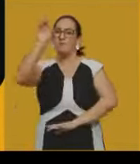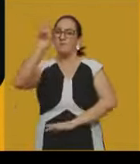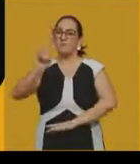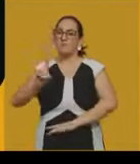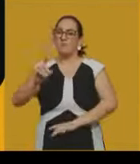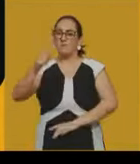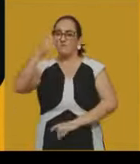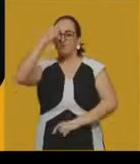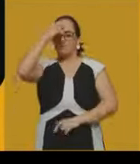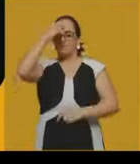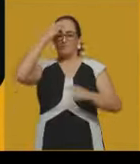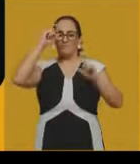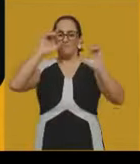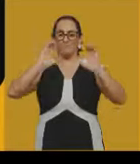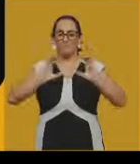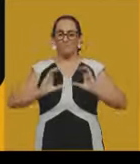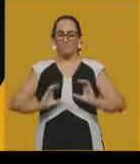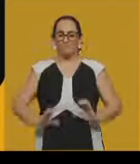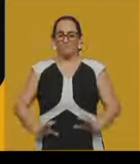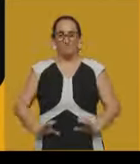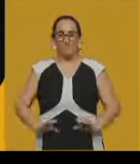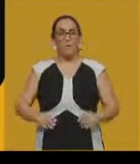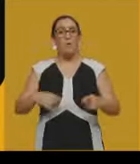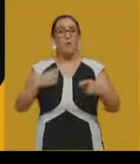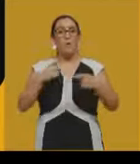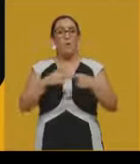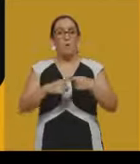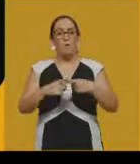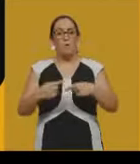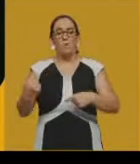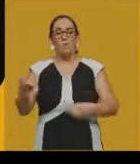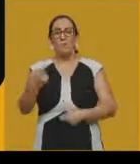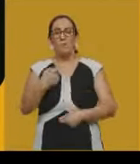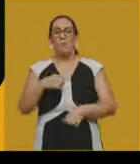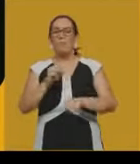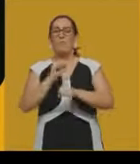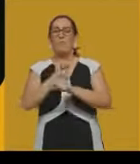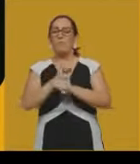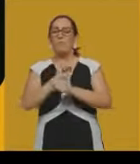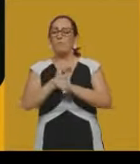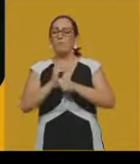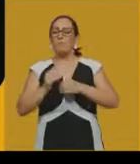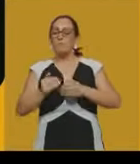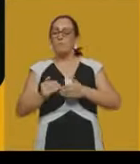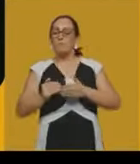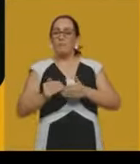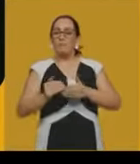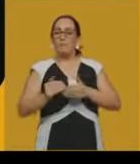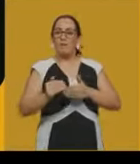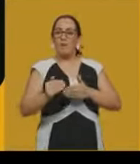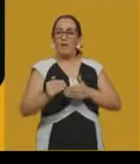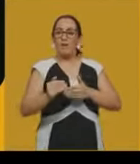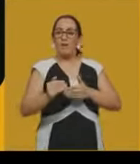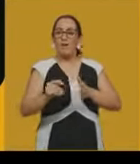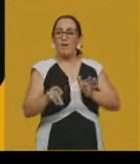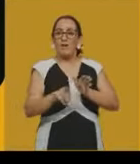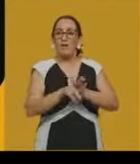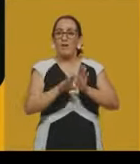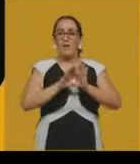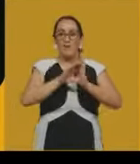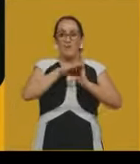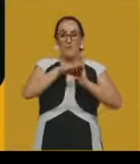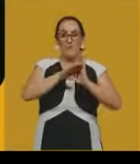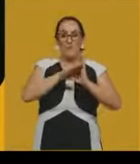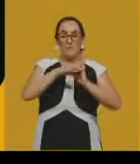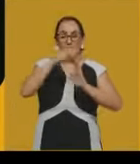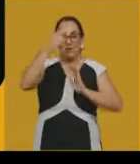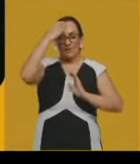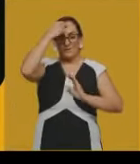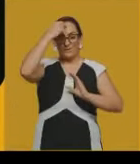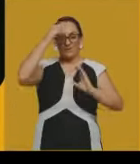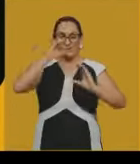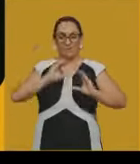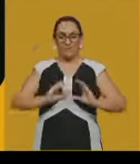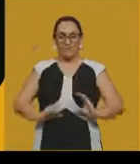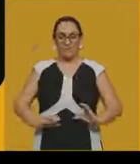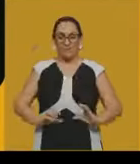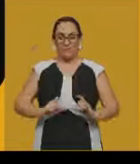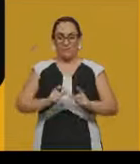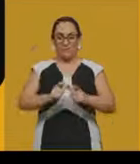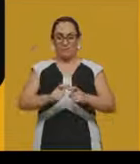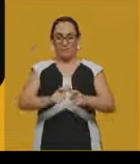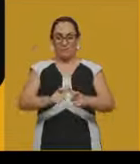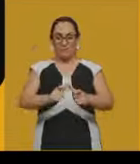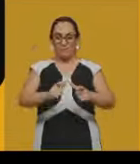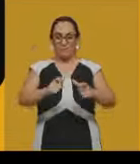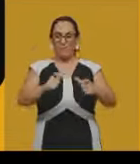gente espera, né, que ao longo do tempo haja aí um alargamento desse conceito de cidadania, né? E será que foi isso que aconteceu de